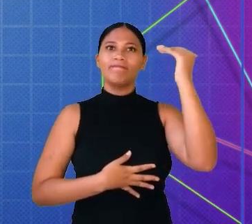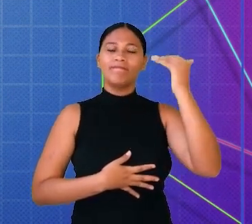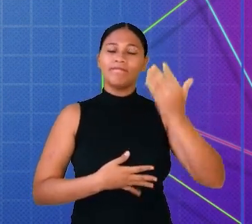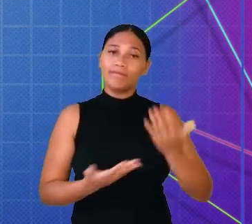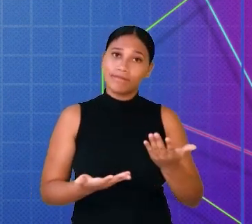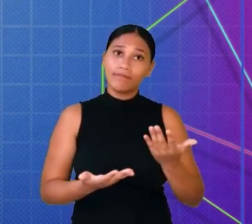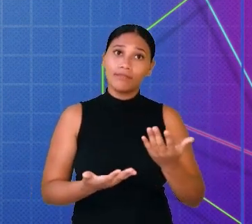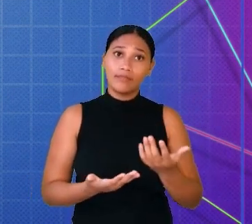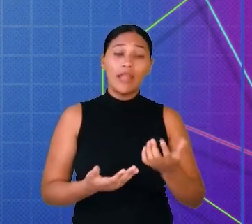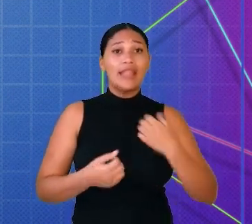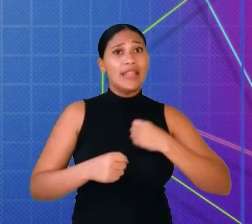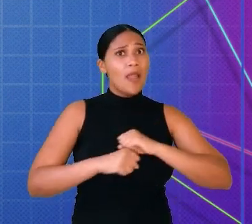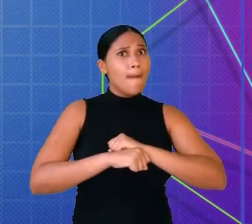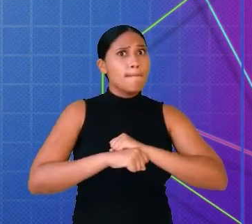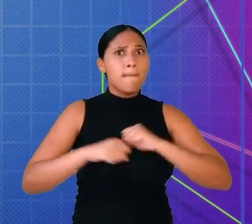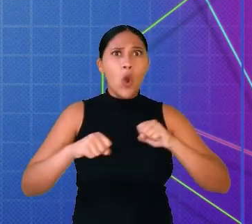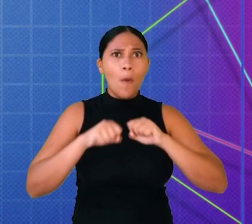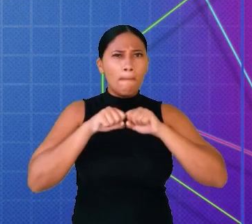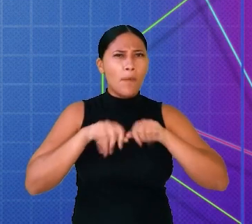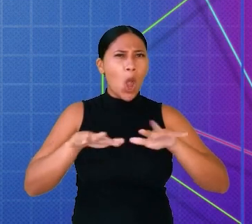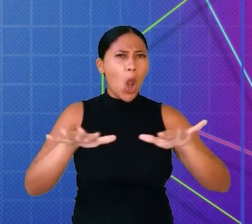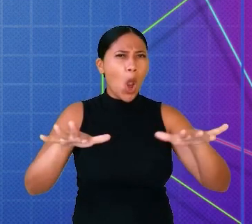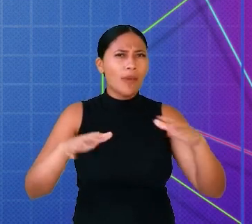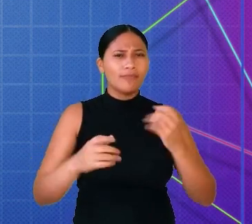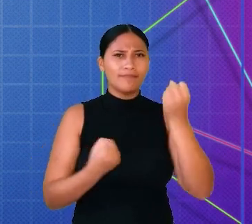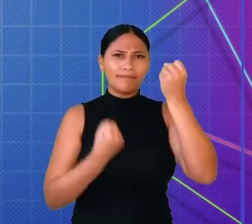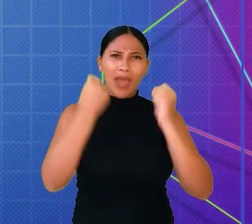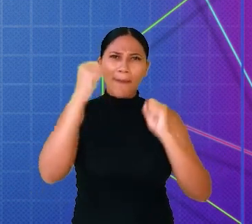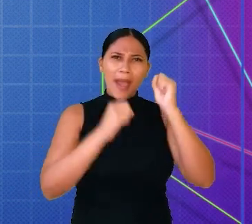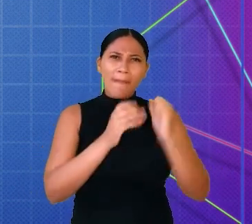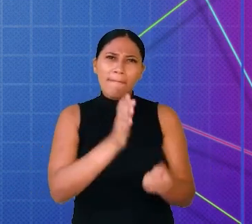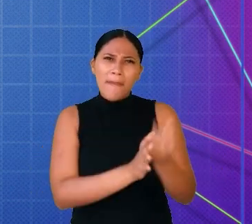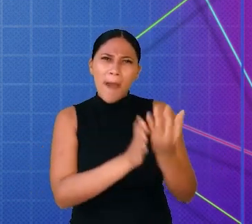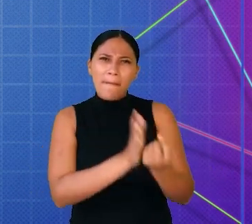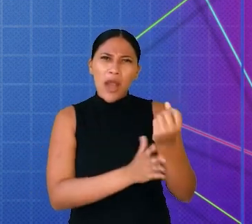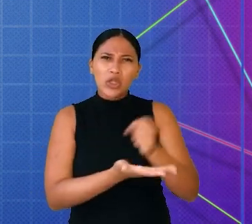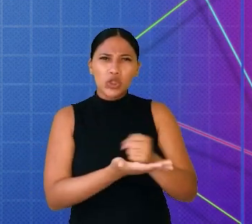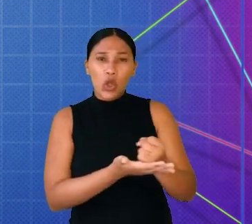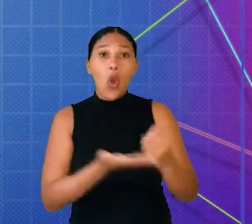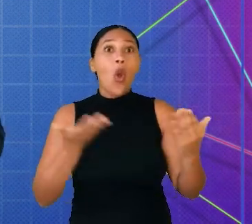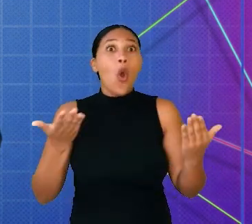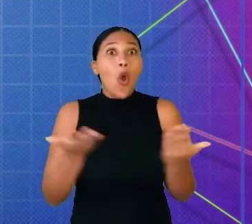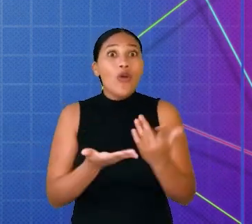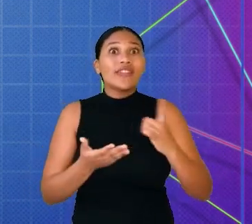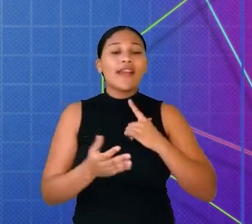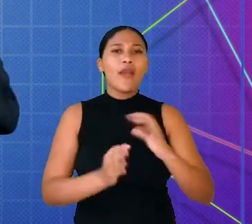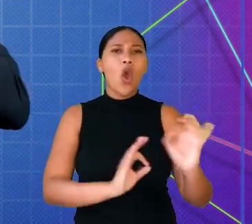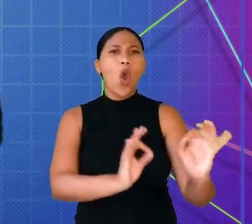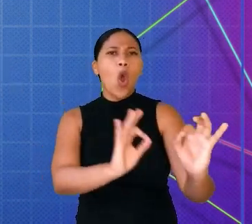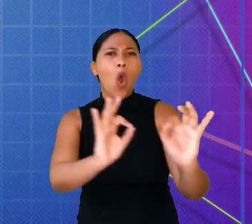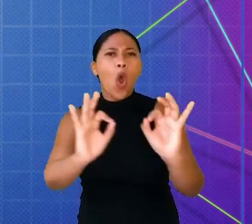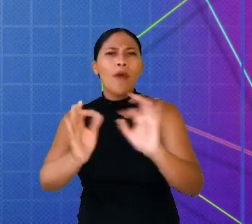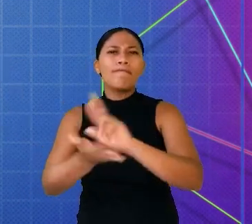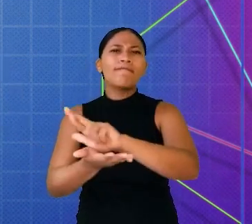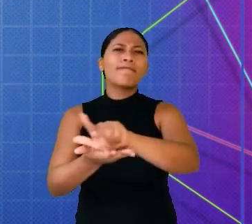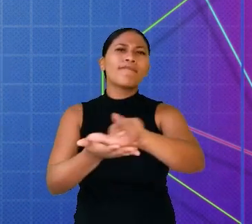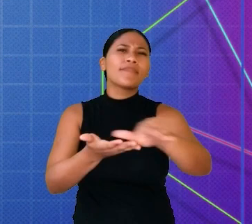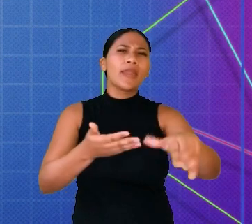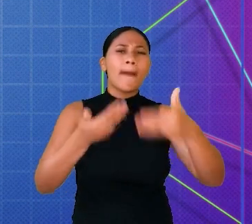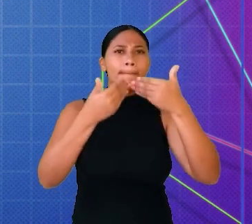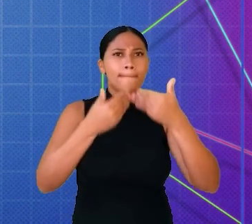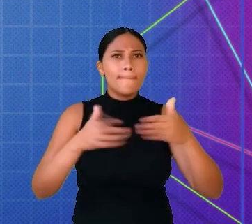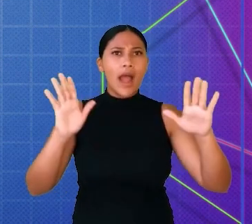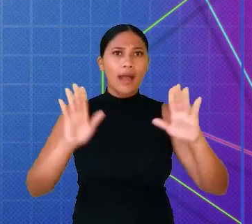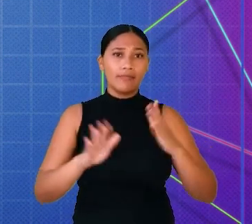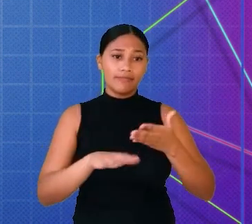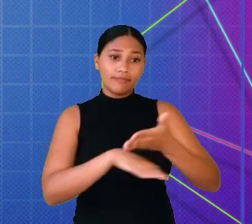Uma das partes boas desse boom da indústria dos jogos é que, nesse sentido de ocupar um espaço, hoje nós temos várias organizações destinadas